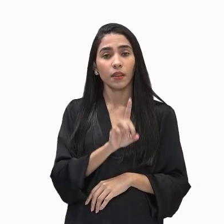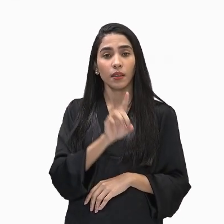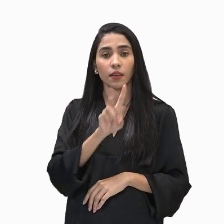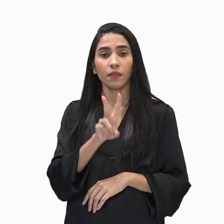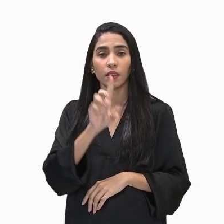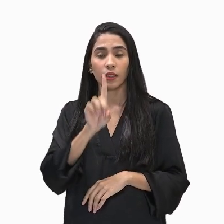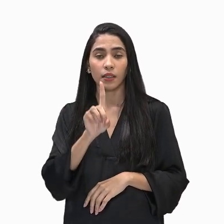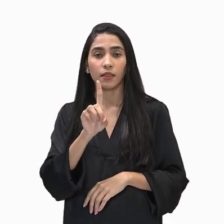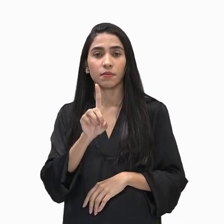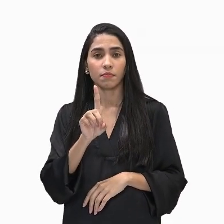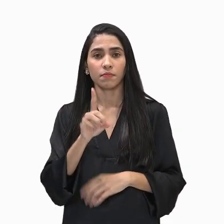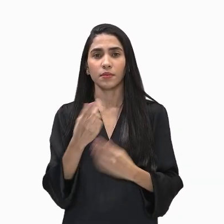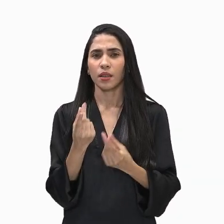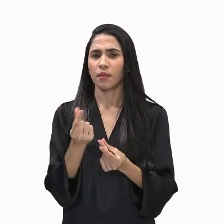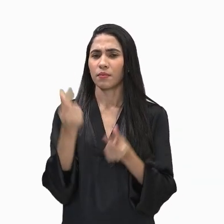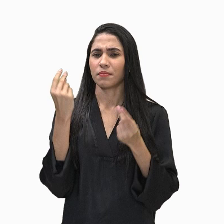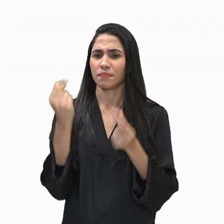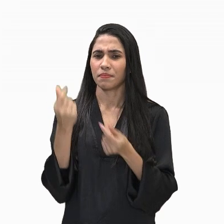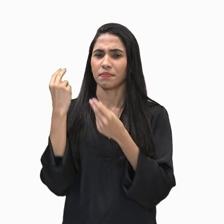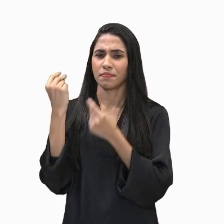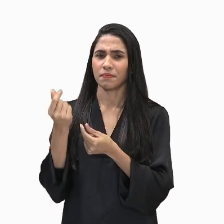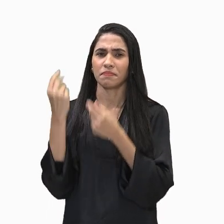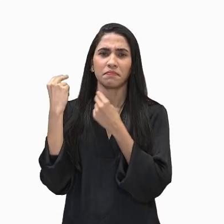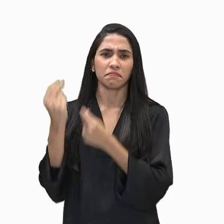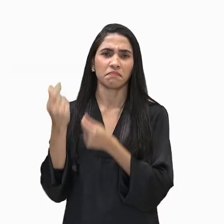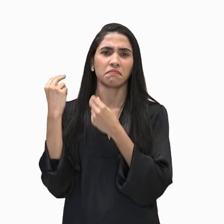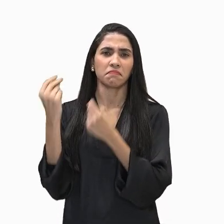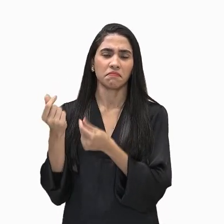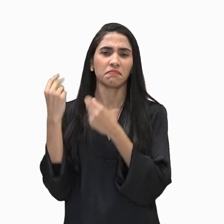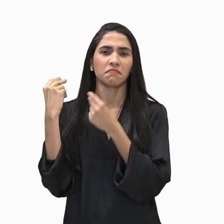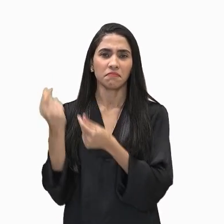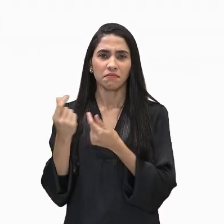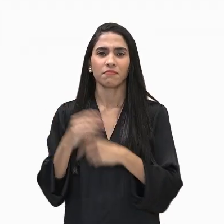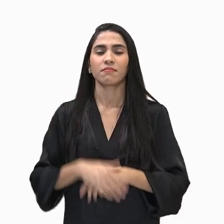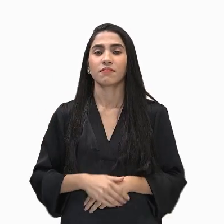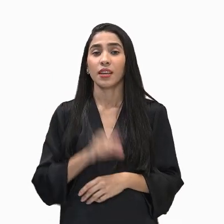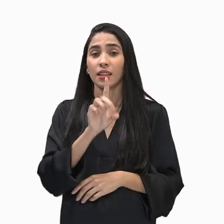né? Coisas que alguns já são ultrapassados aqui, né? O